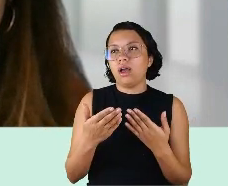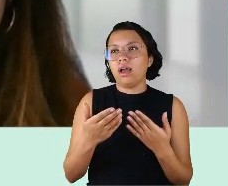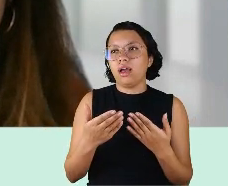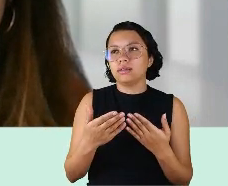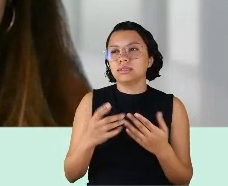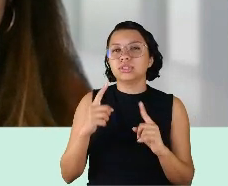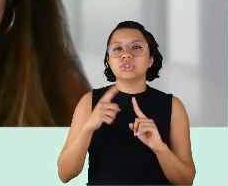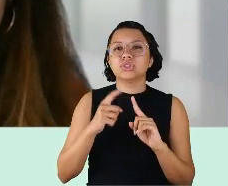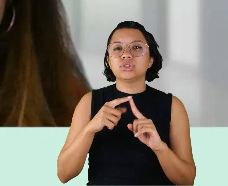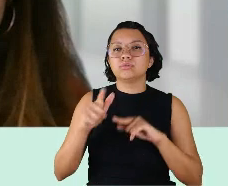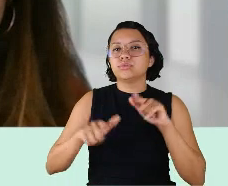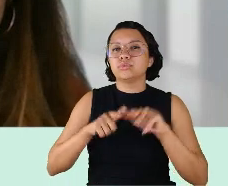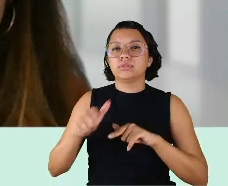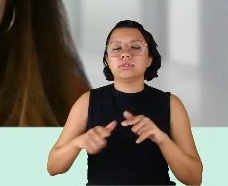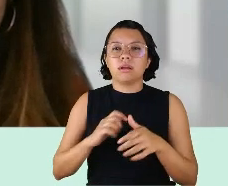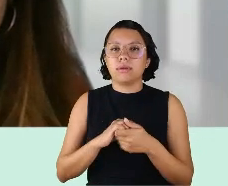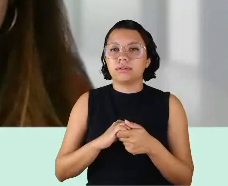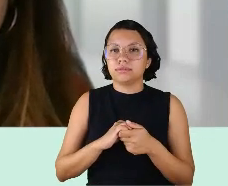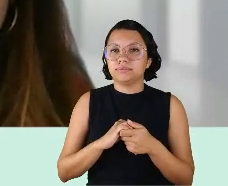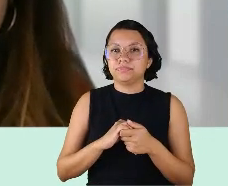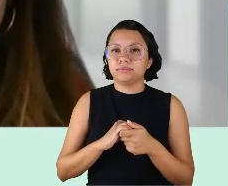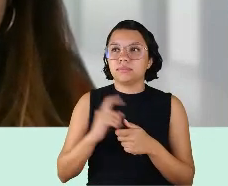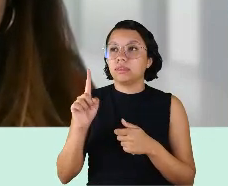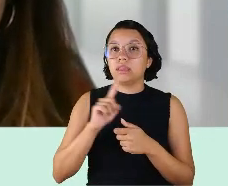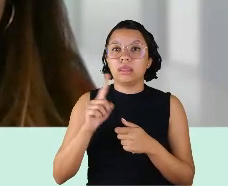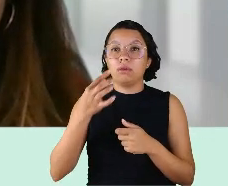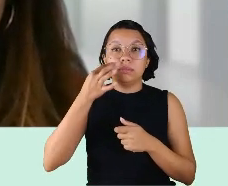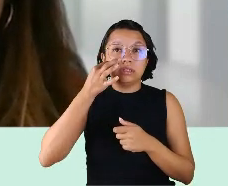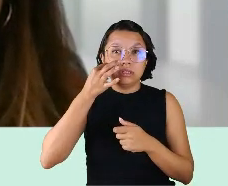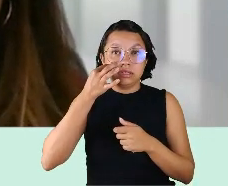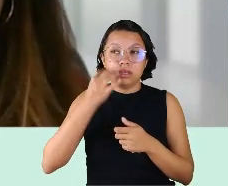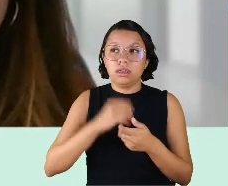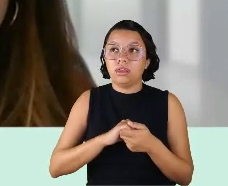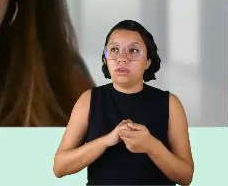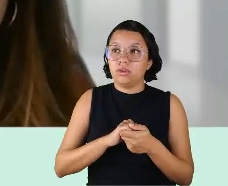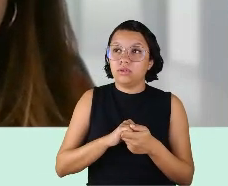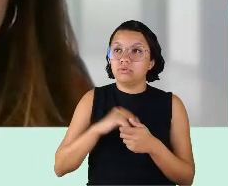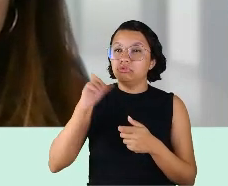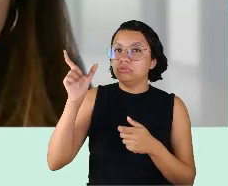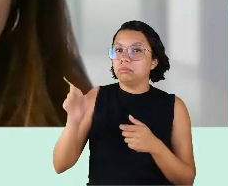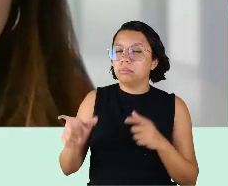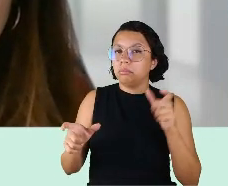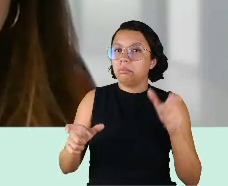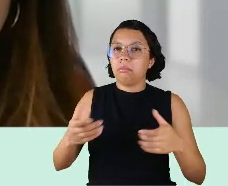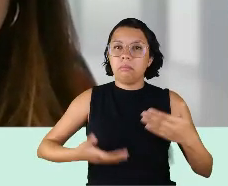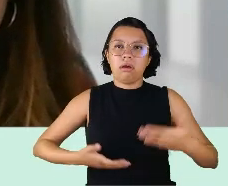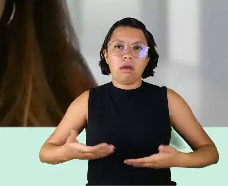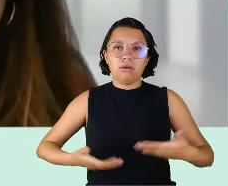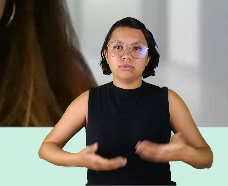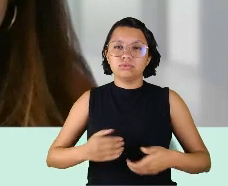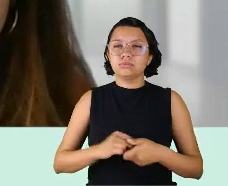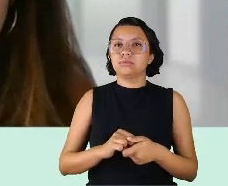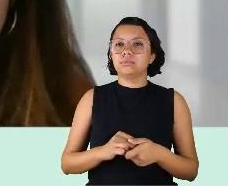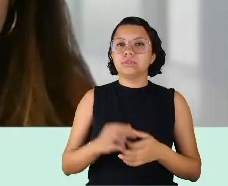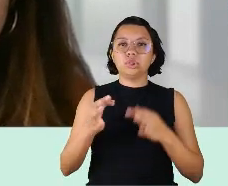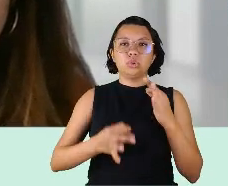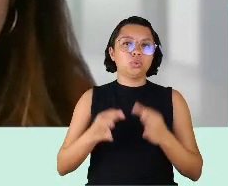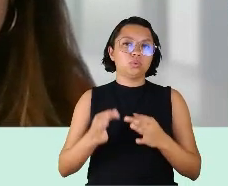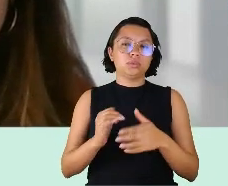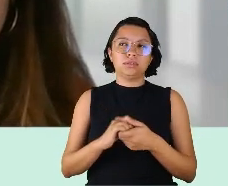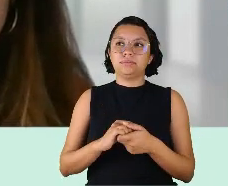volta esse tipo de trabalho, né, não presencial, servidores